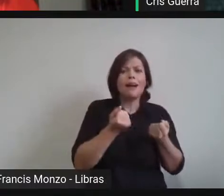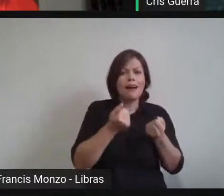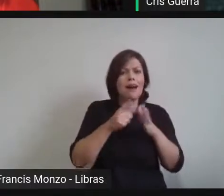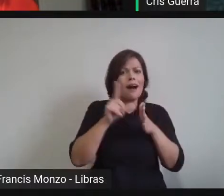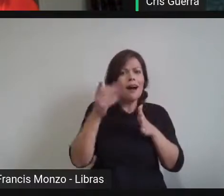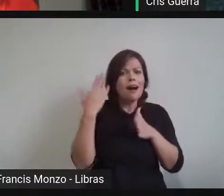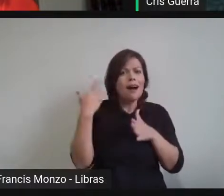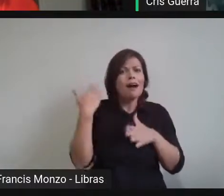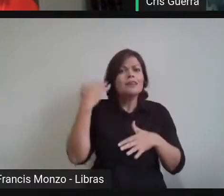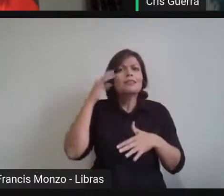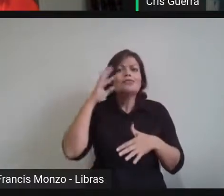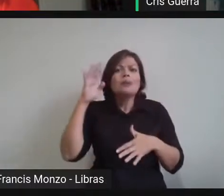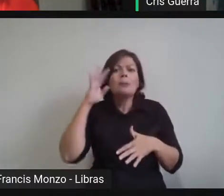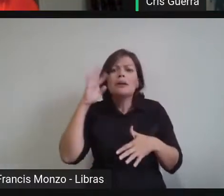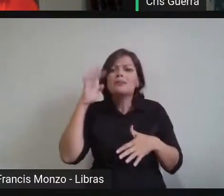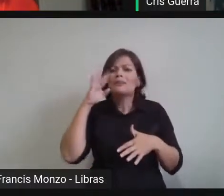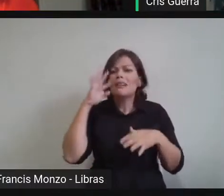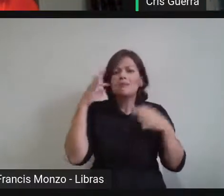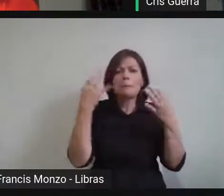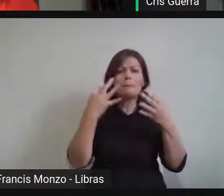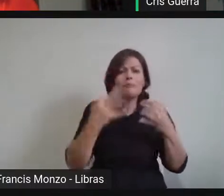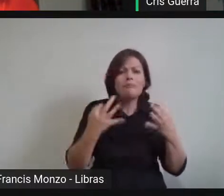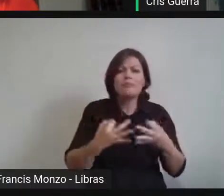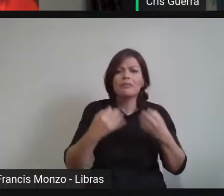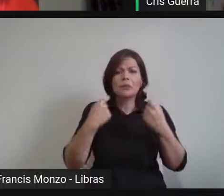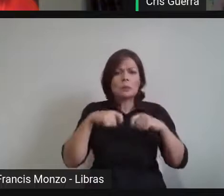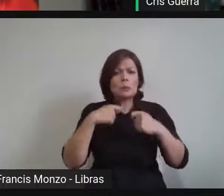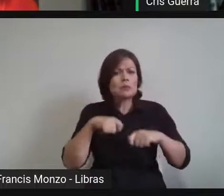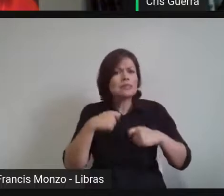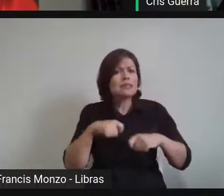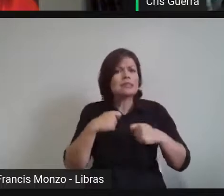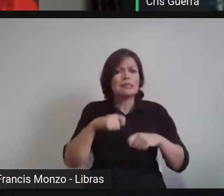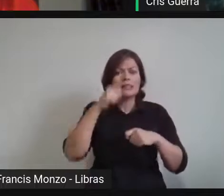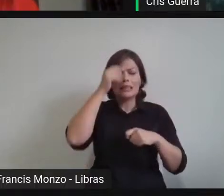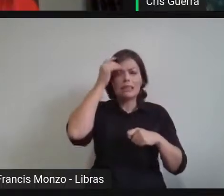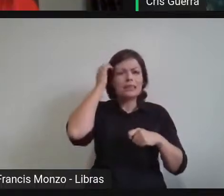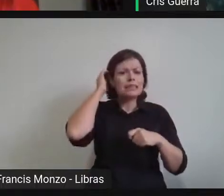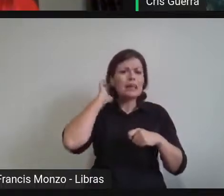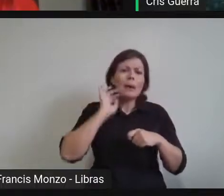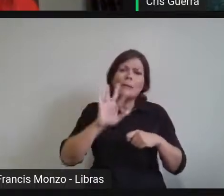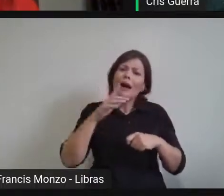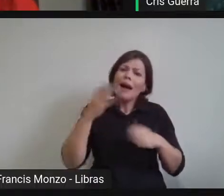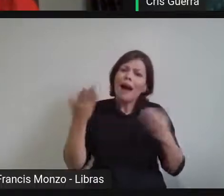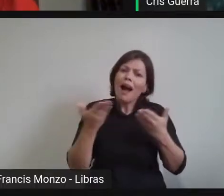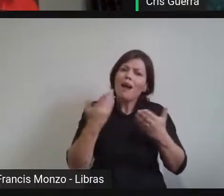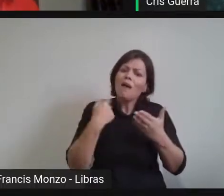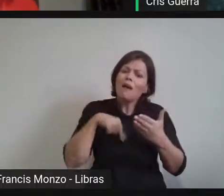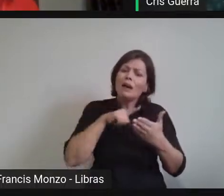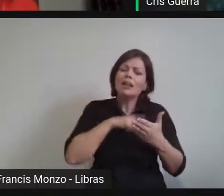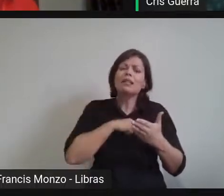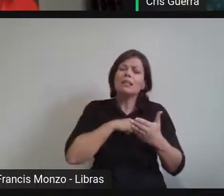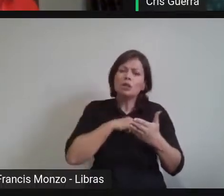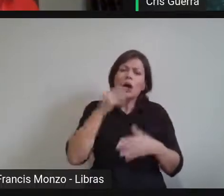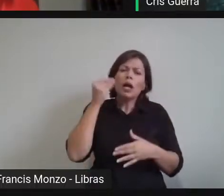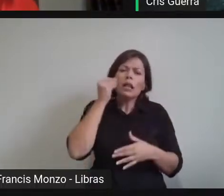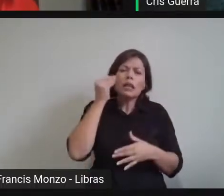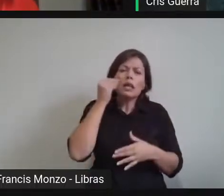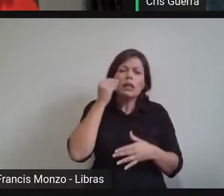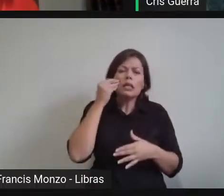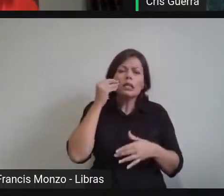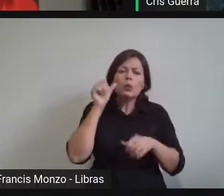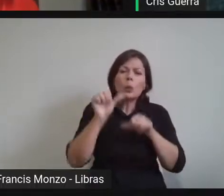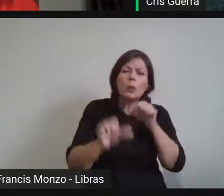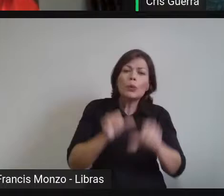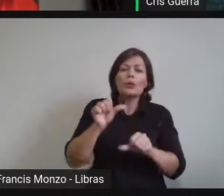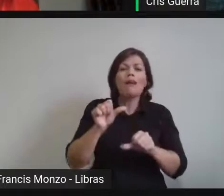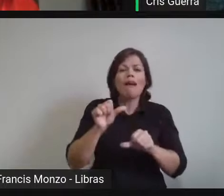menos uma luta por uma suavização nessa idealização, que faz mal a todos nós. E